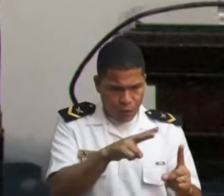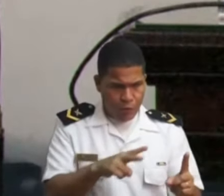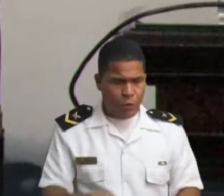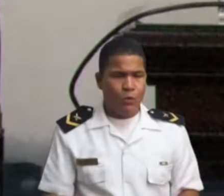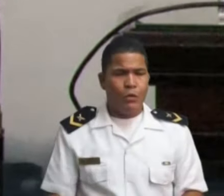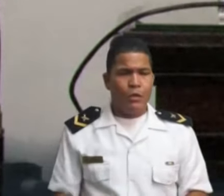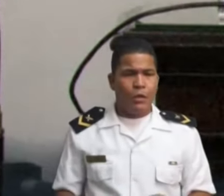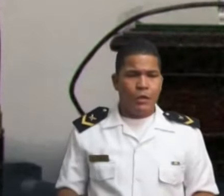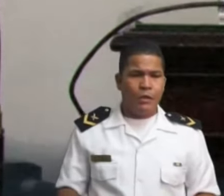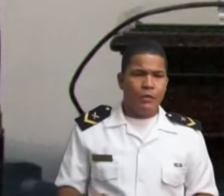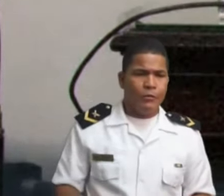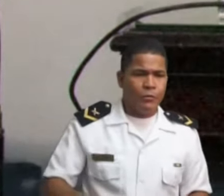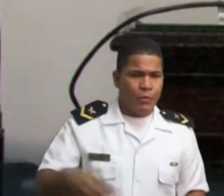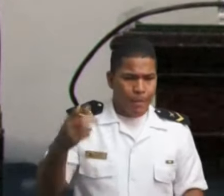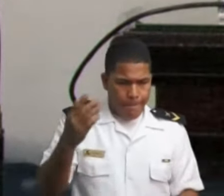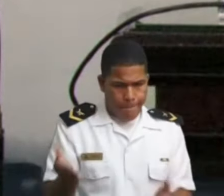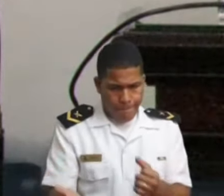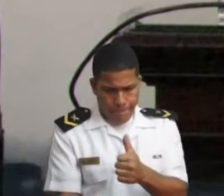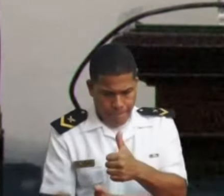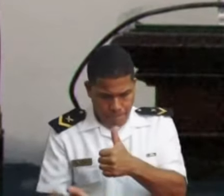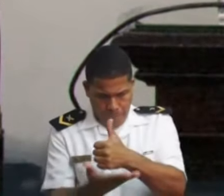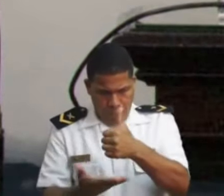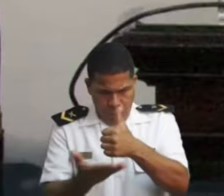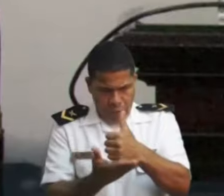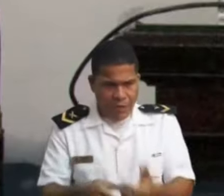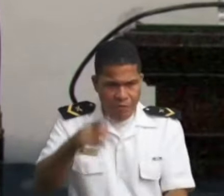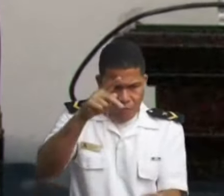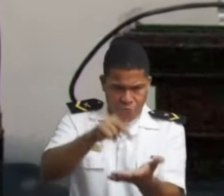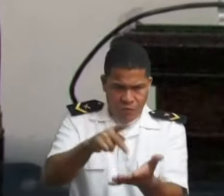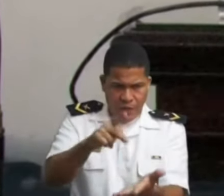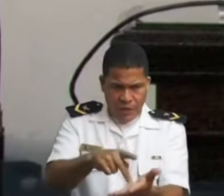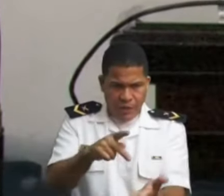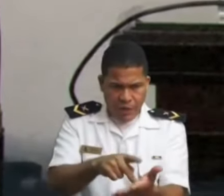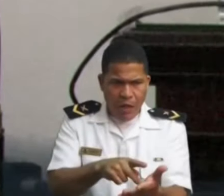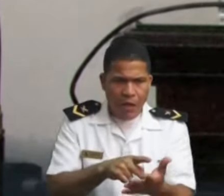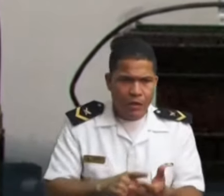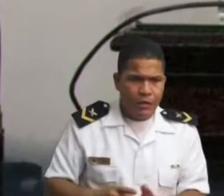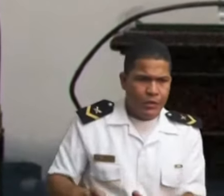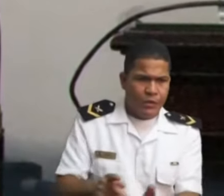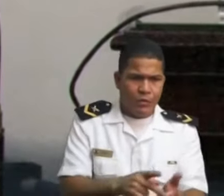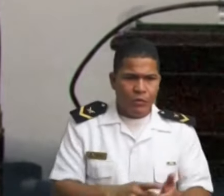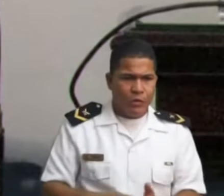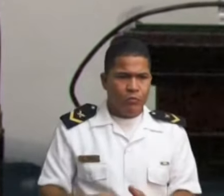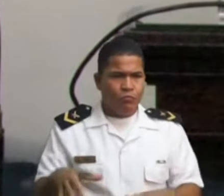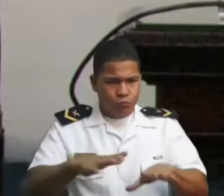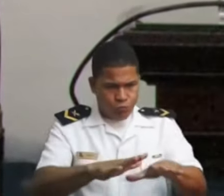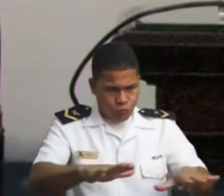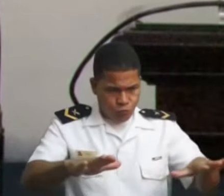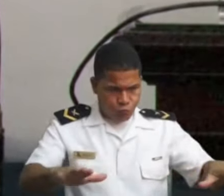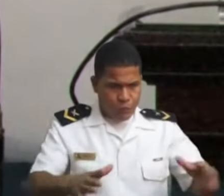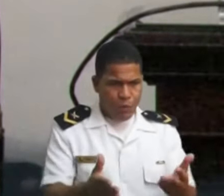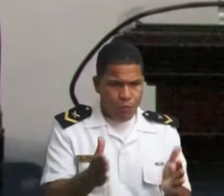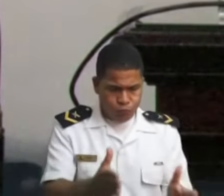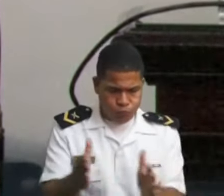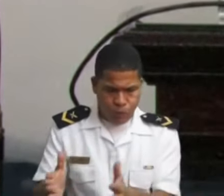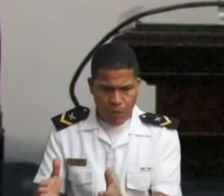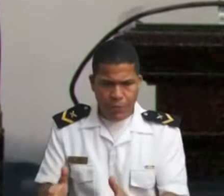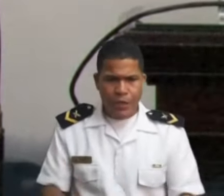a formulação de suas representações, que são as nossas denúncias num ambiente, numa forma mais coloquial, ou pedido de